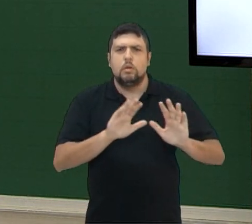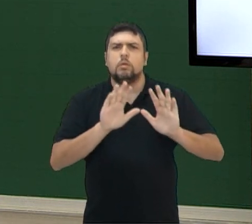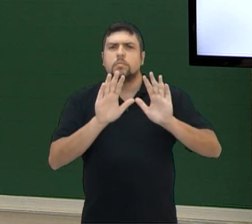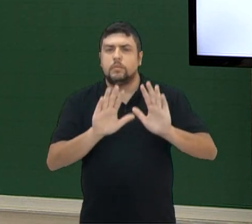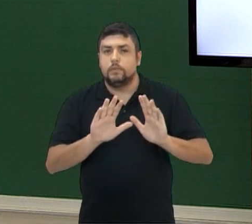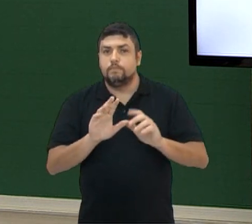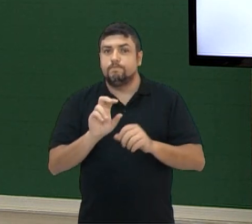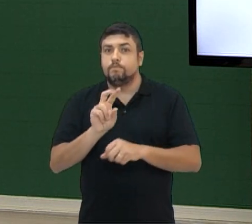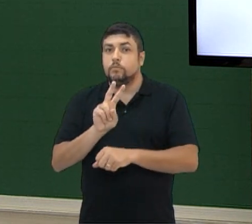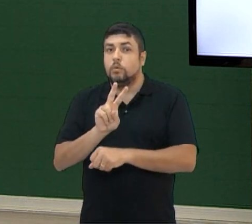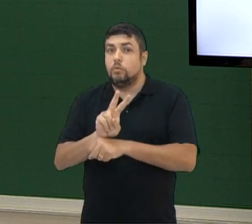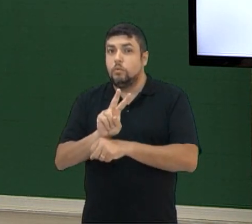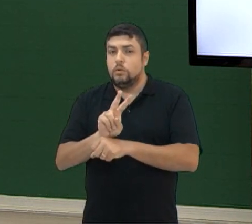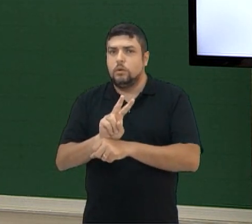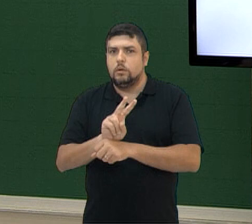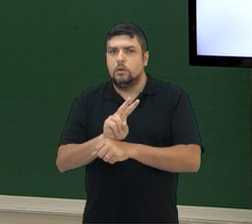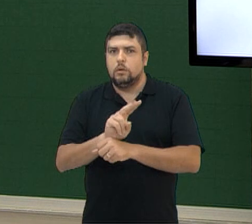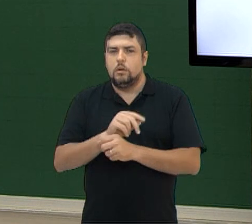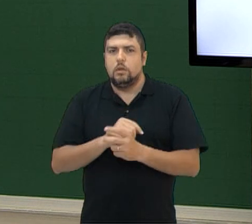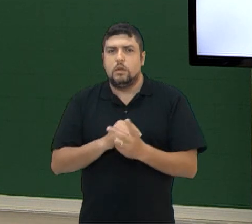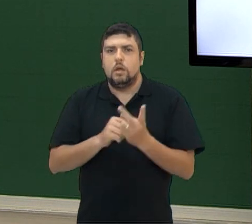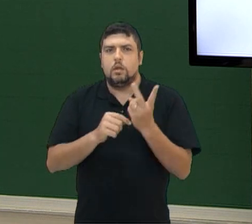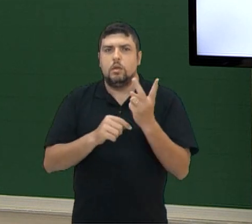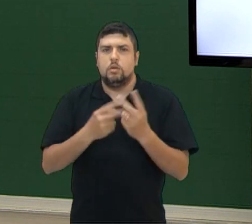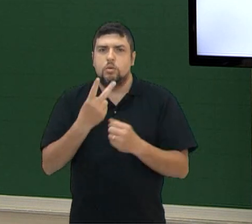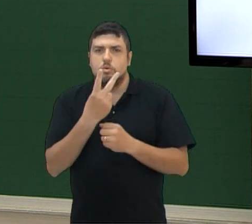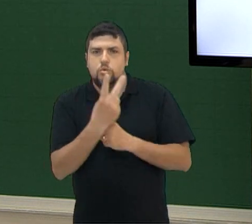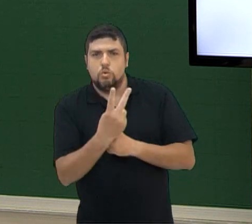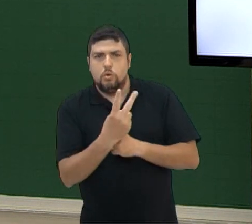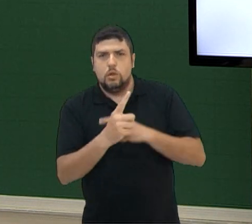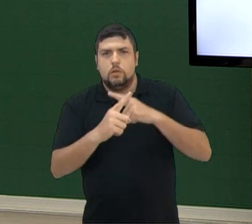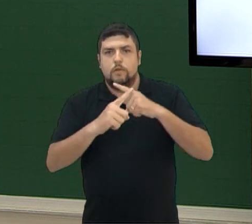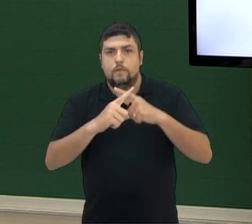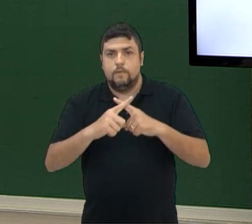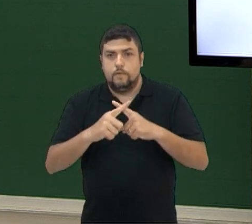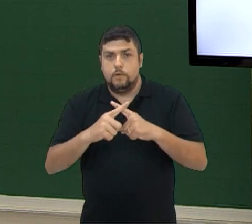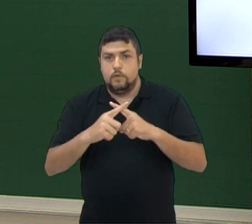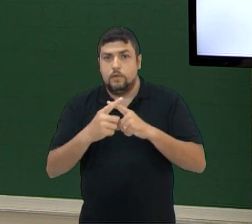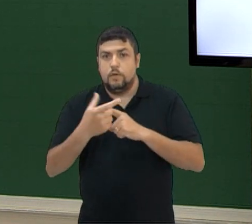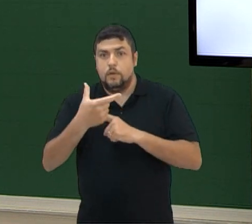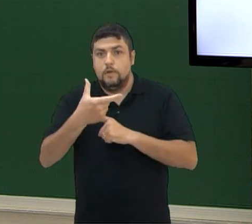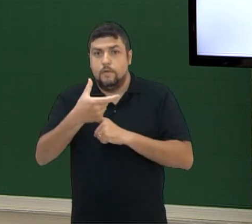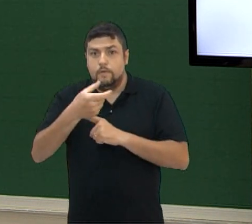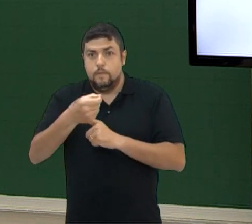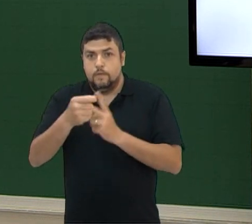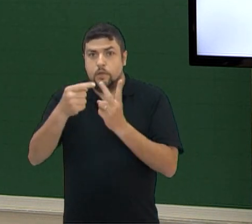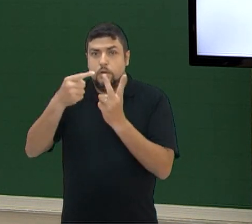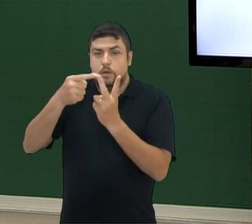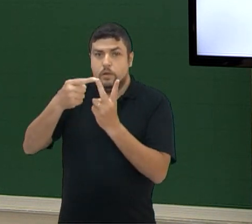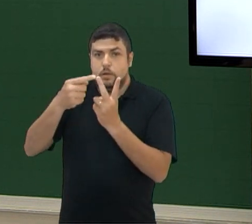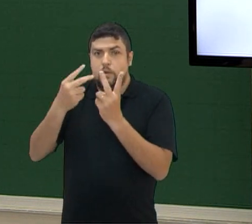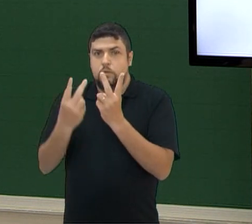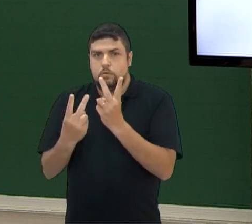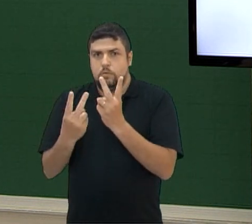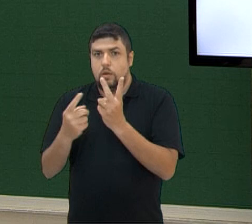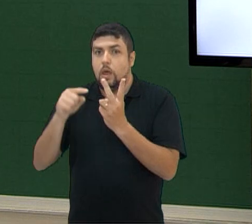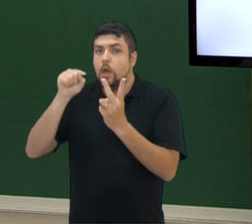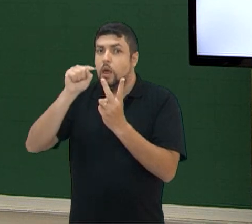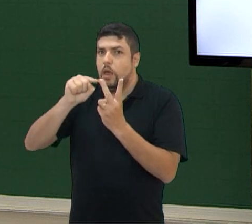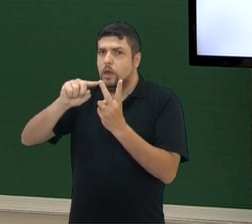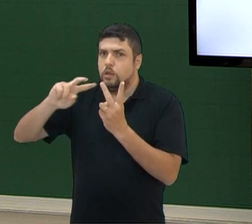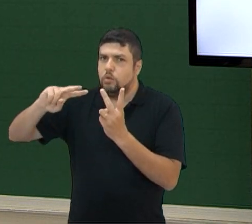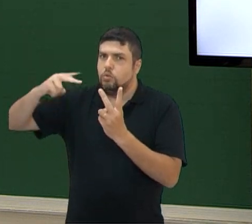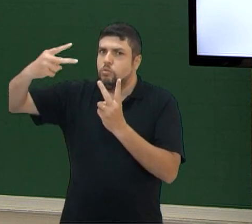essa multiplicação, tá? É 2 vezes 20 raiz de 2. A raiz não dobra, é